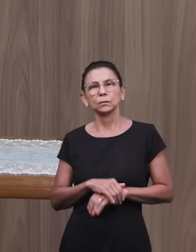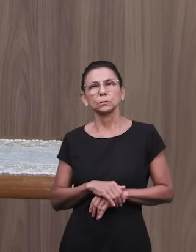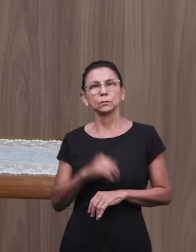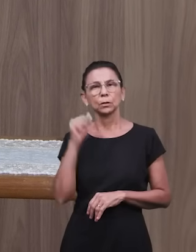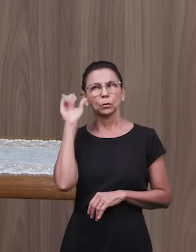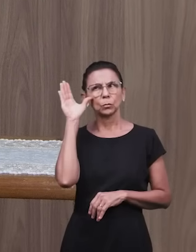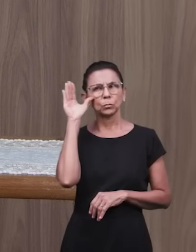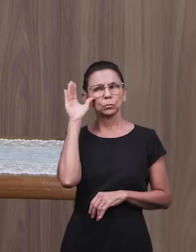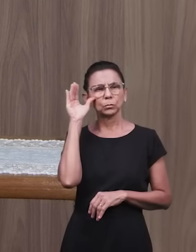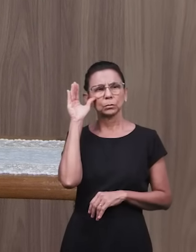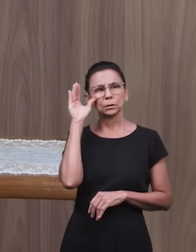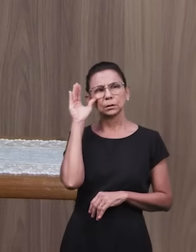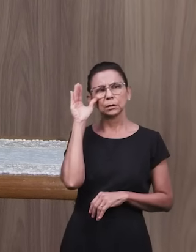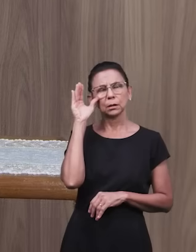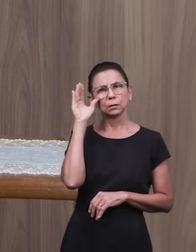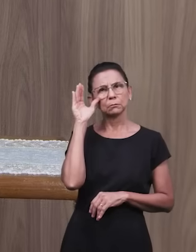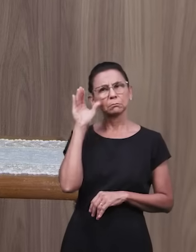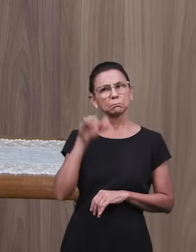O pai